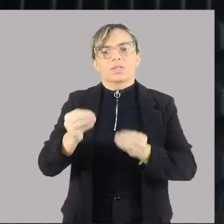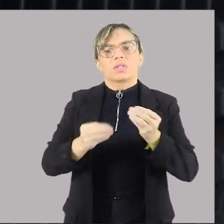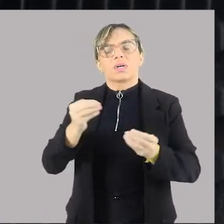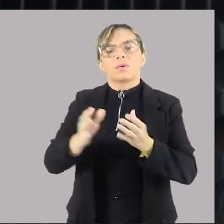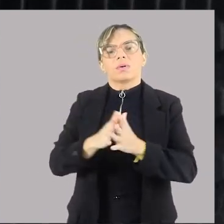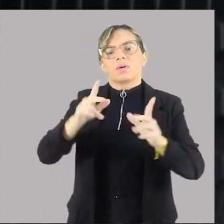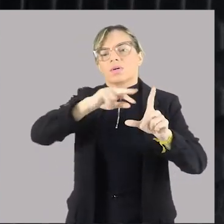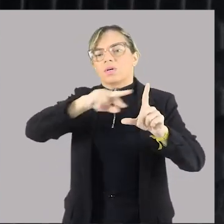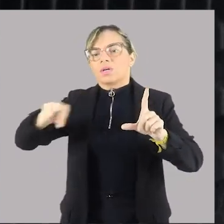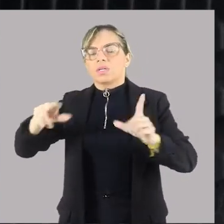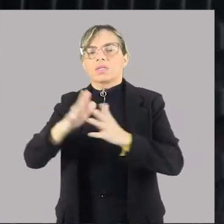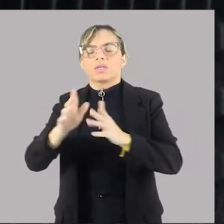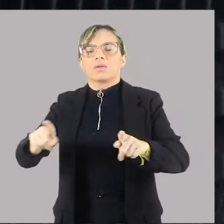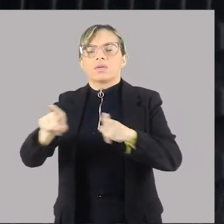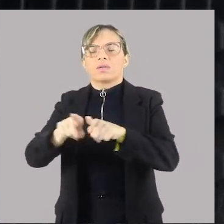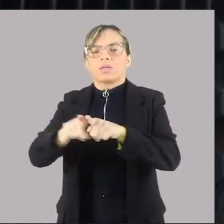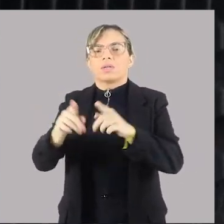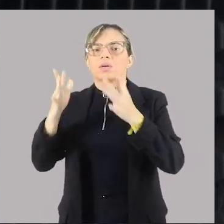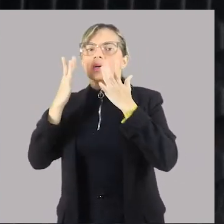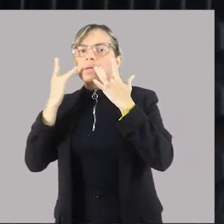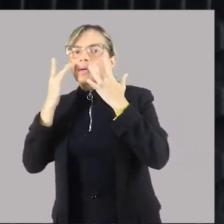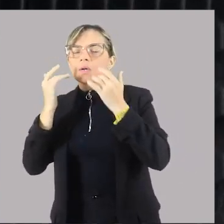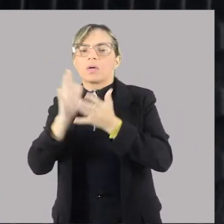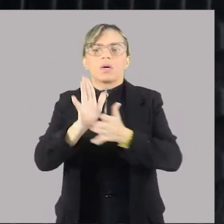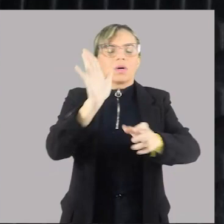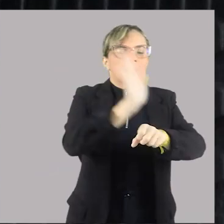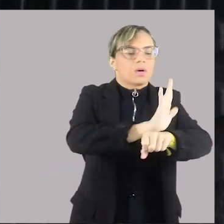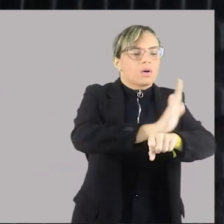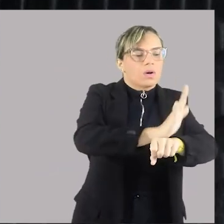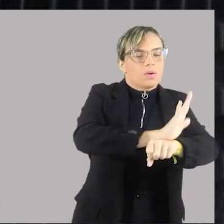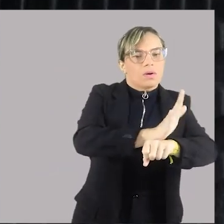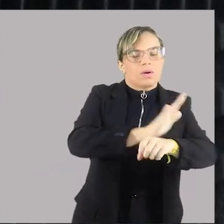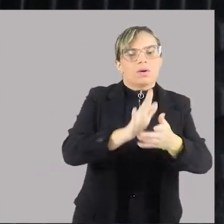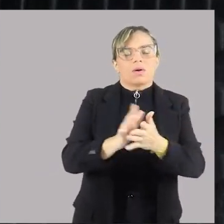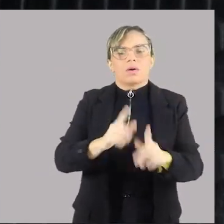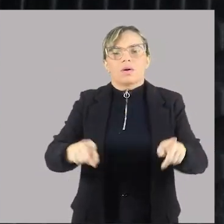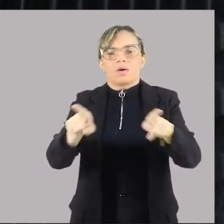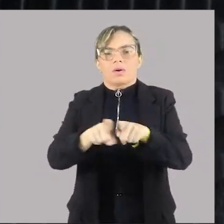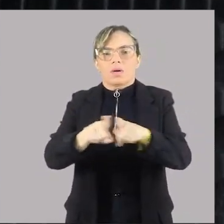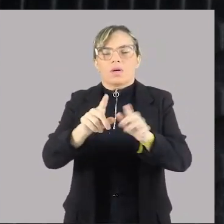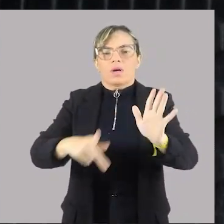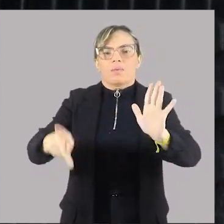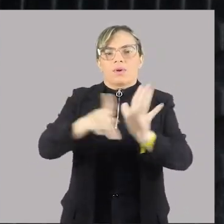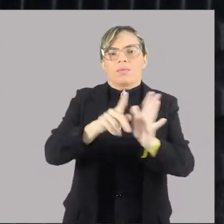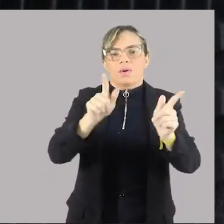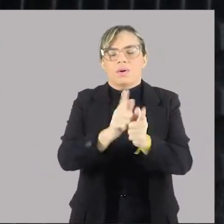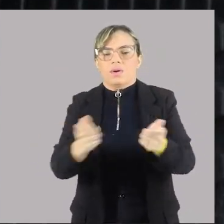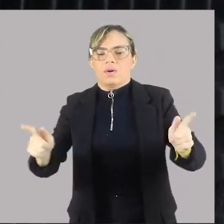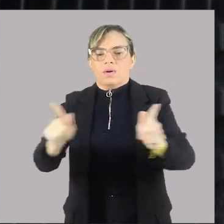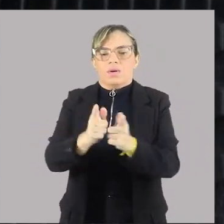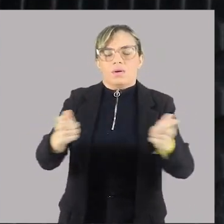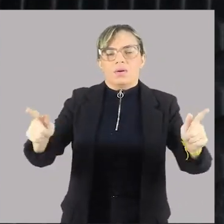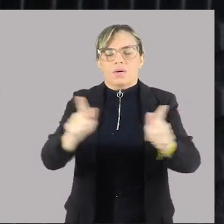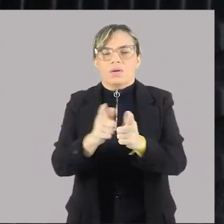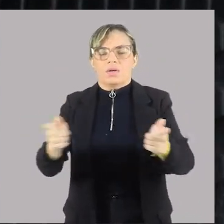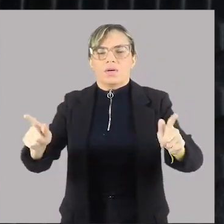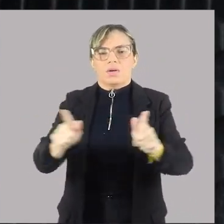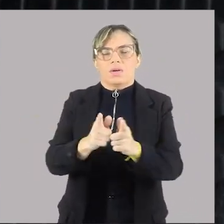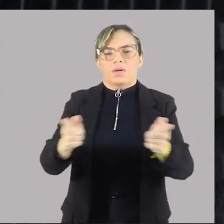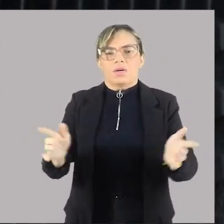também o teatro, assim como também o cinema, assim como também a própria música e várias